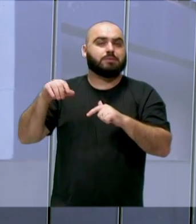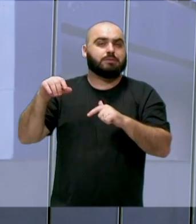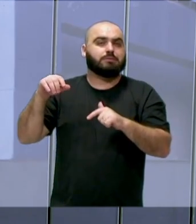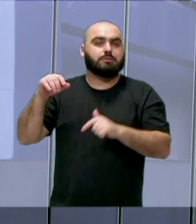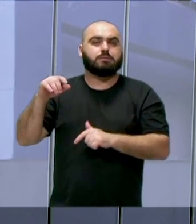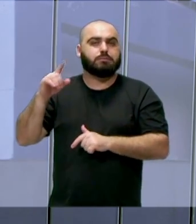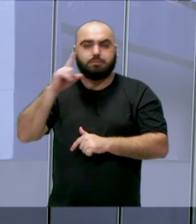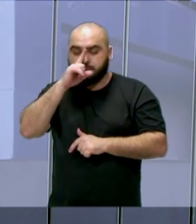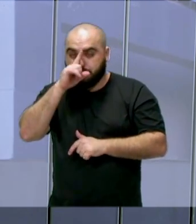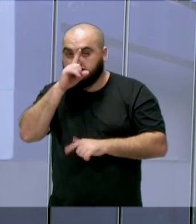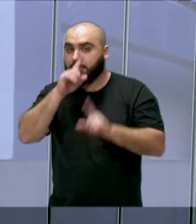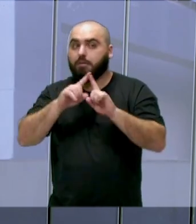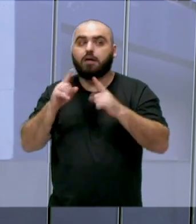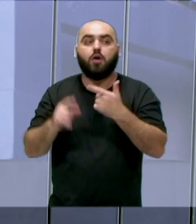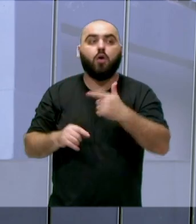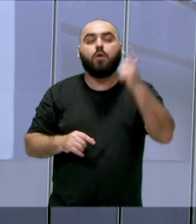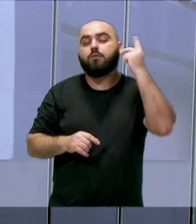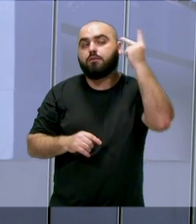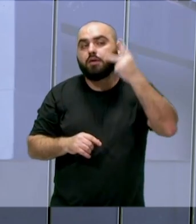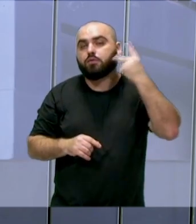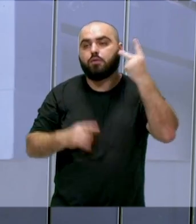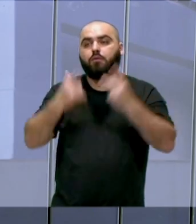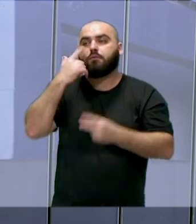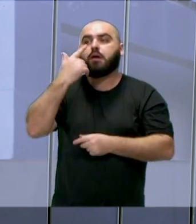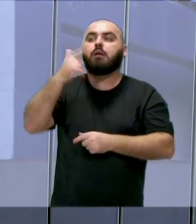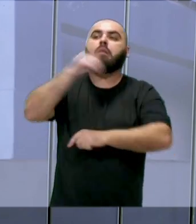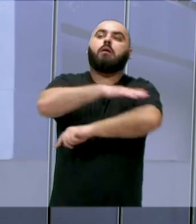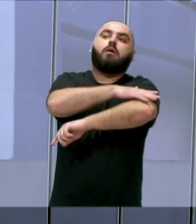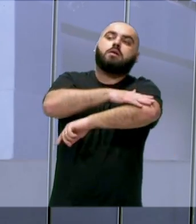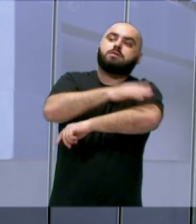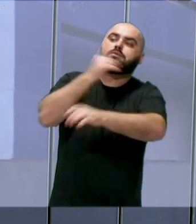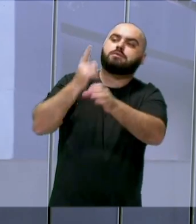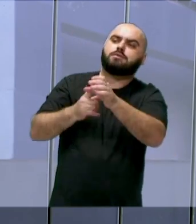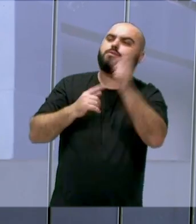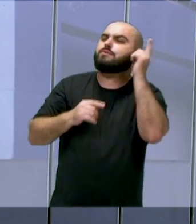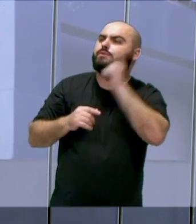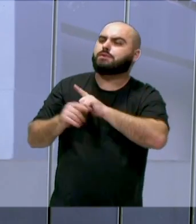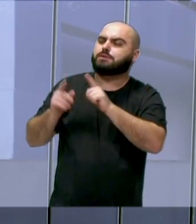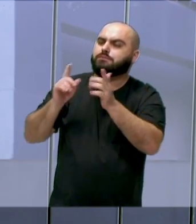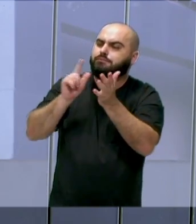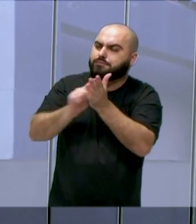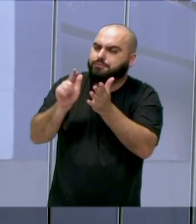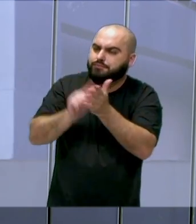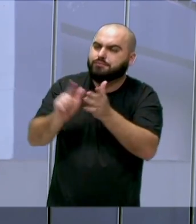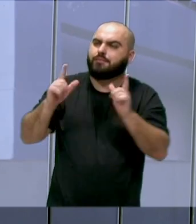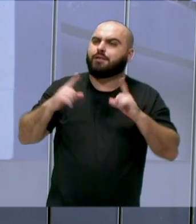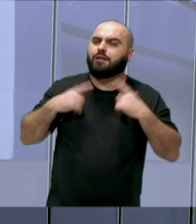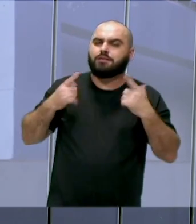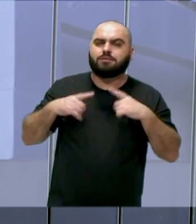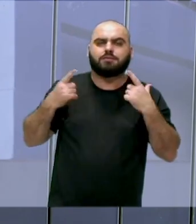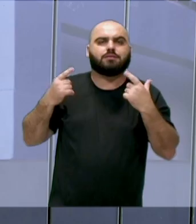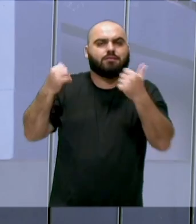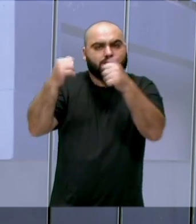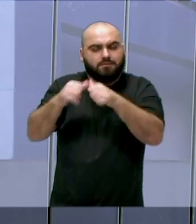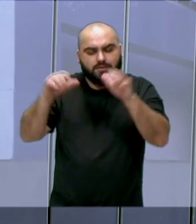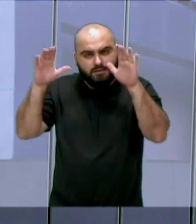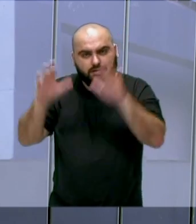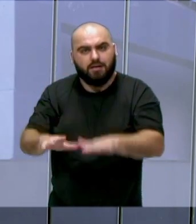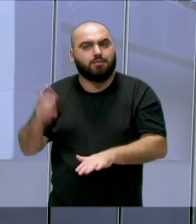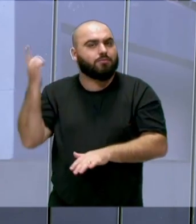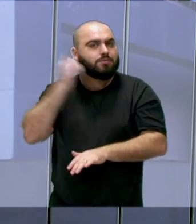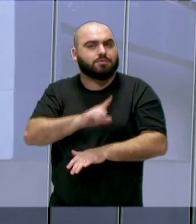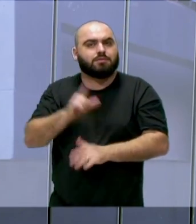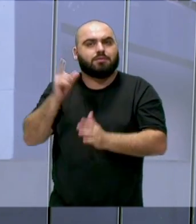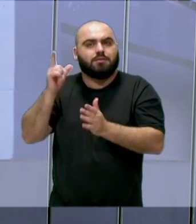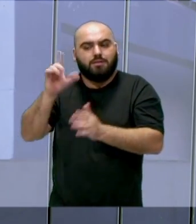que eu sei que também têm esse olhar para as outras praças da cidade, para que a gente mantenha esse espaço de lazer para proporcionar um pouquinho